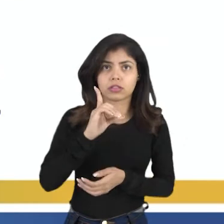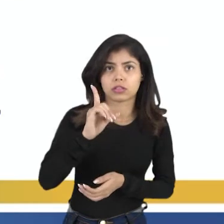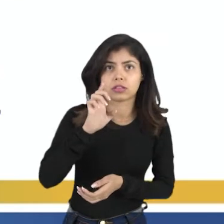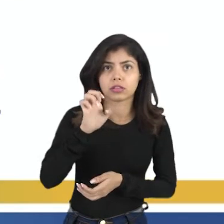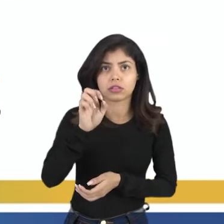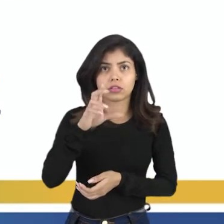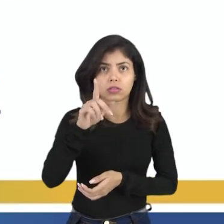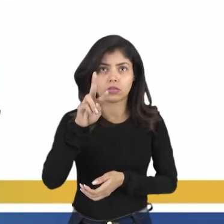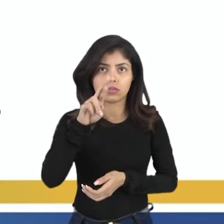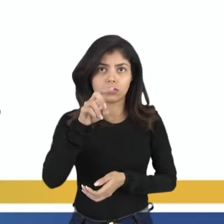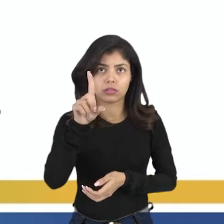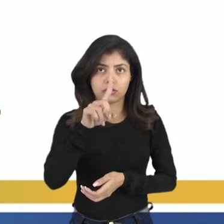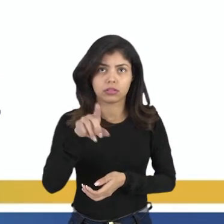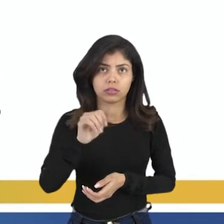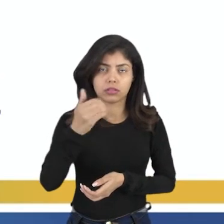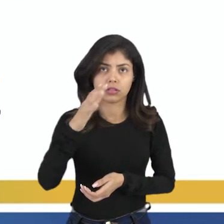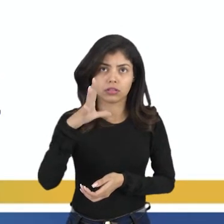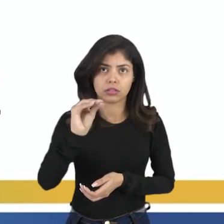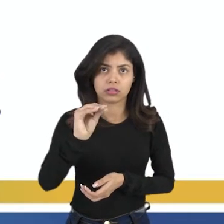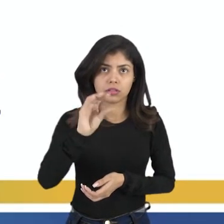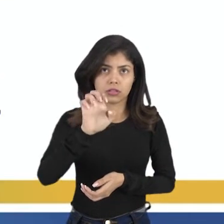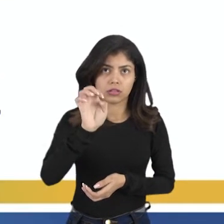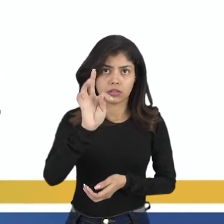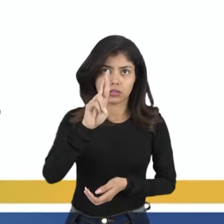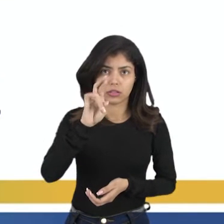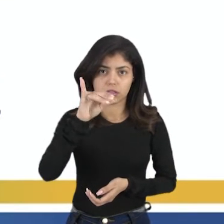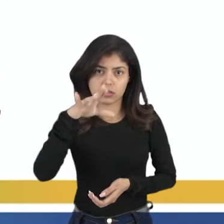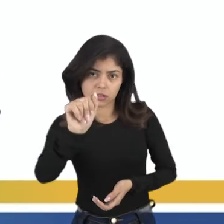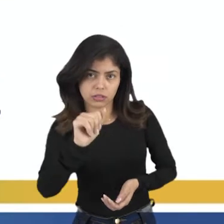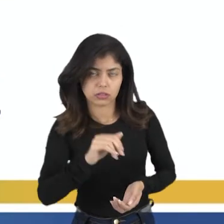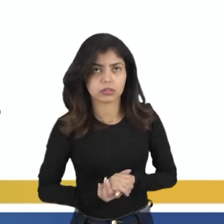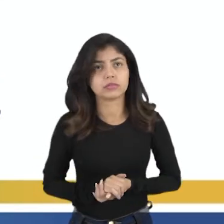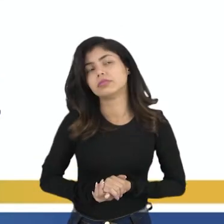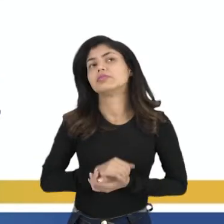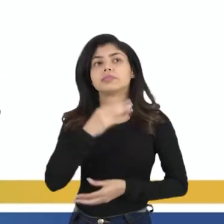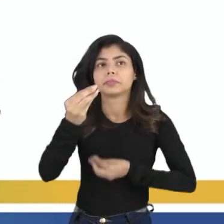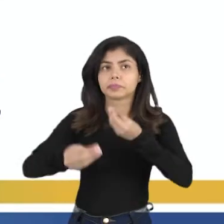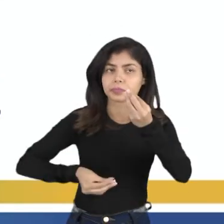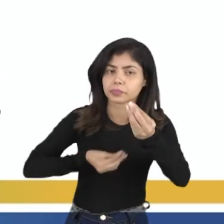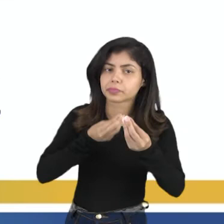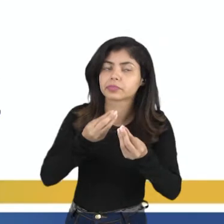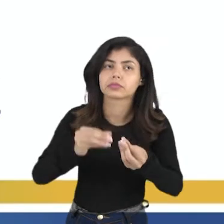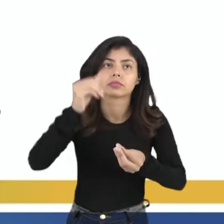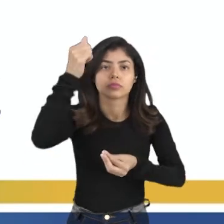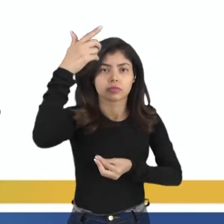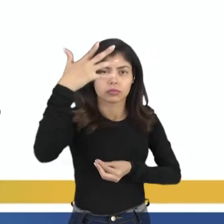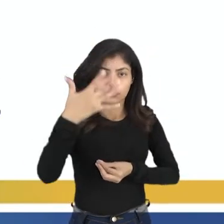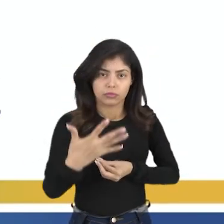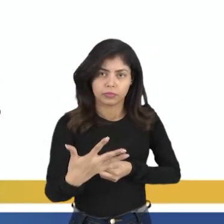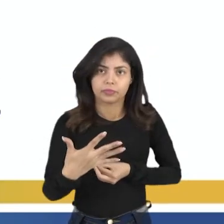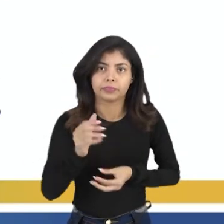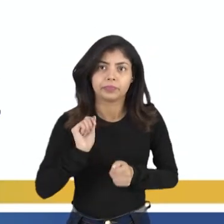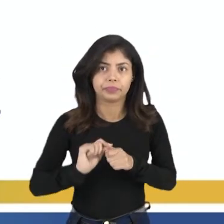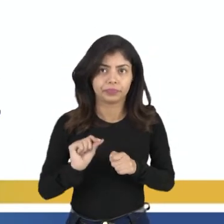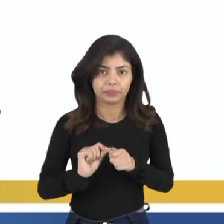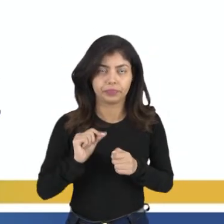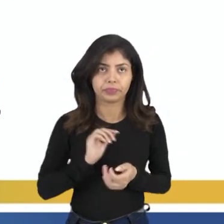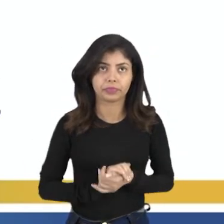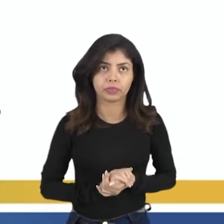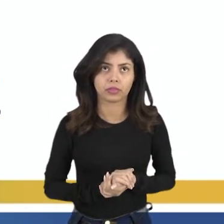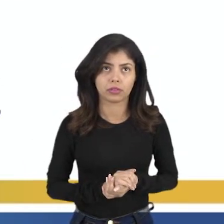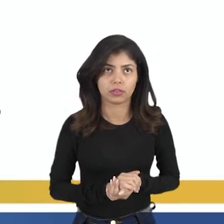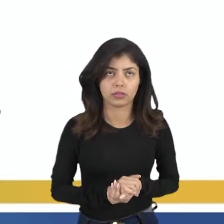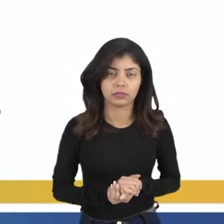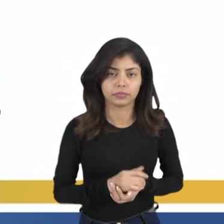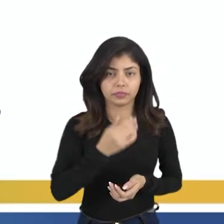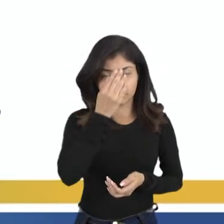vocês visualizem aqui nessa questão é como essas alternativas foram construídas.